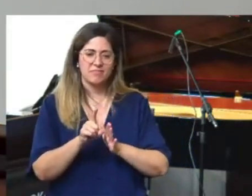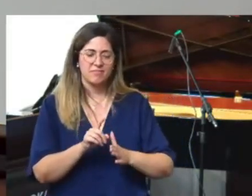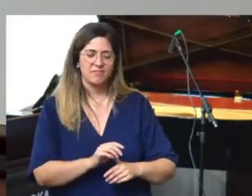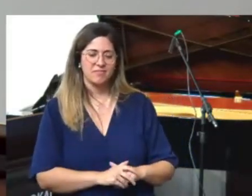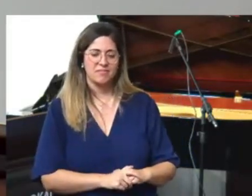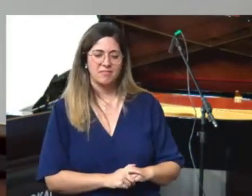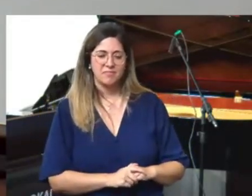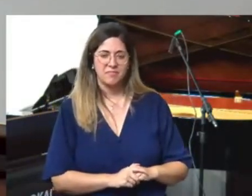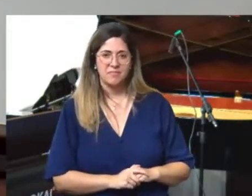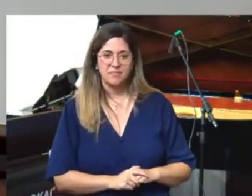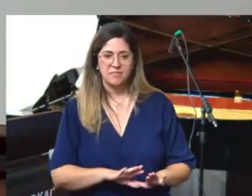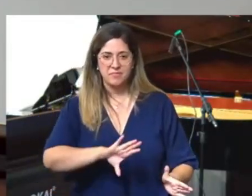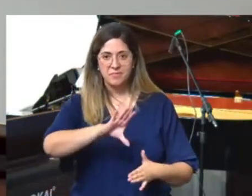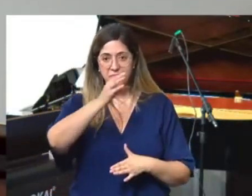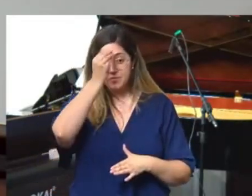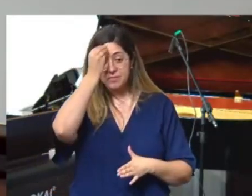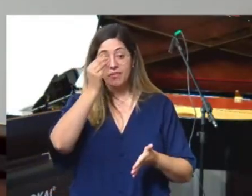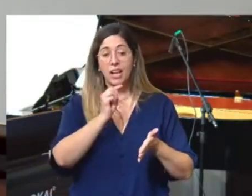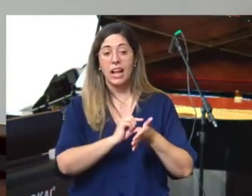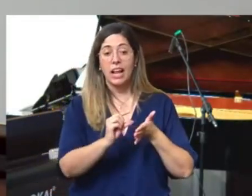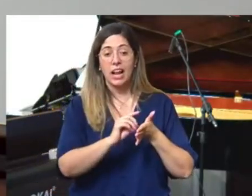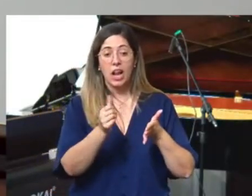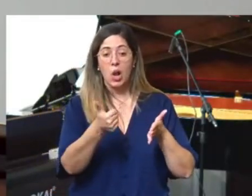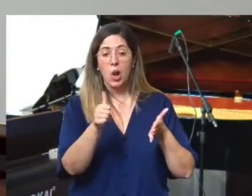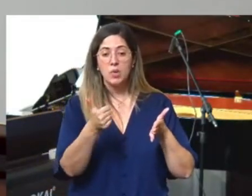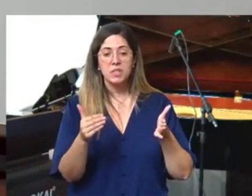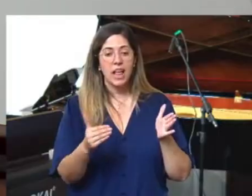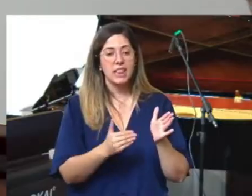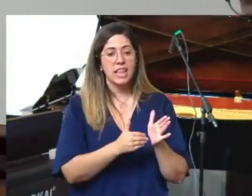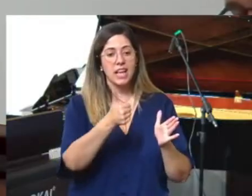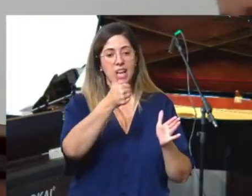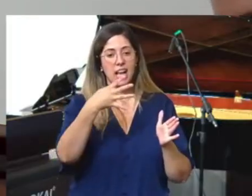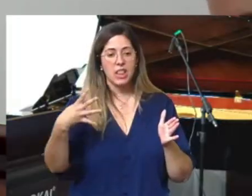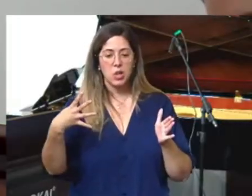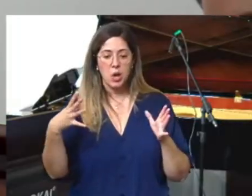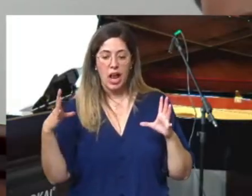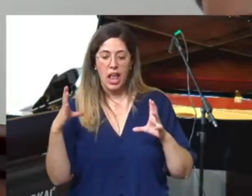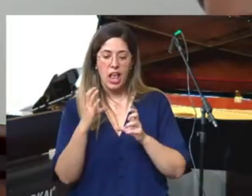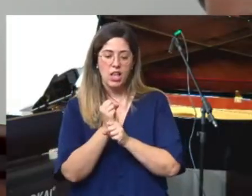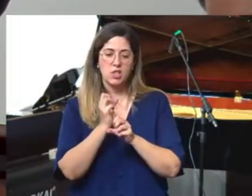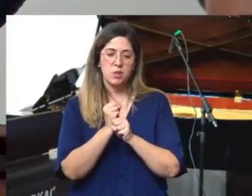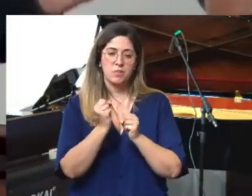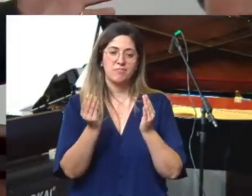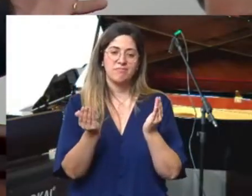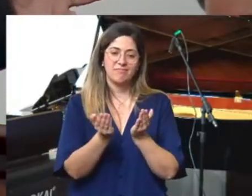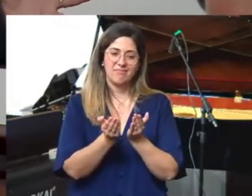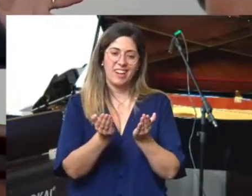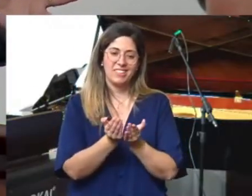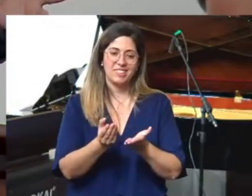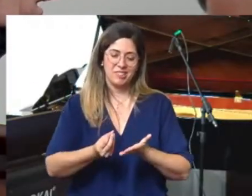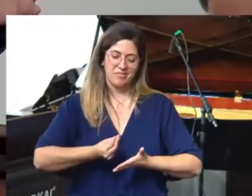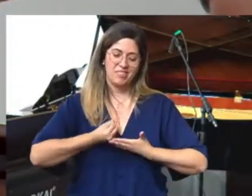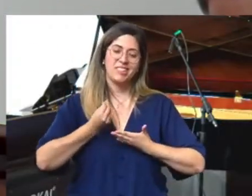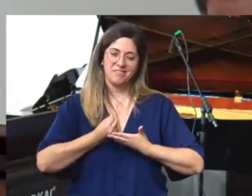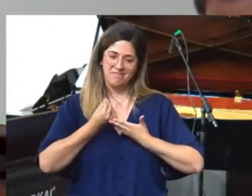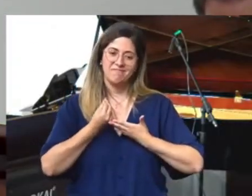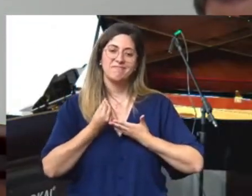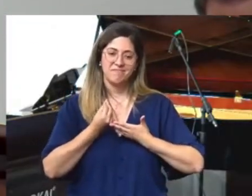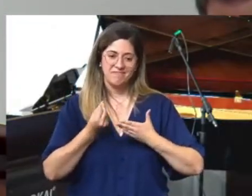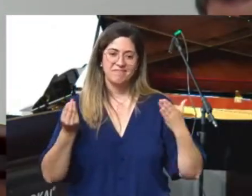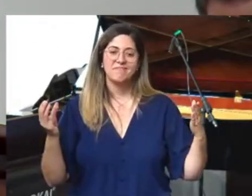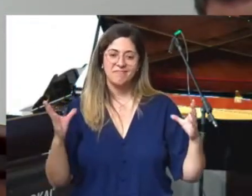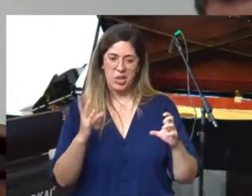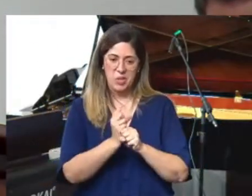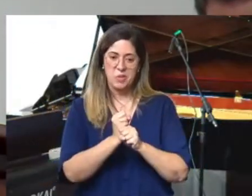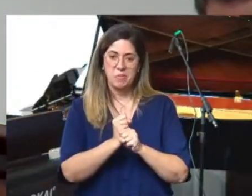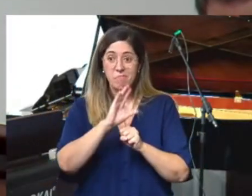de 11 a 14 nos trarão um resumo da vida cristã. Um super resumo. Que uma